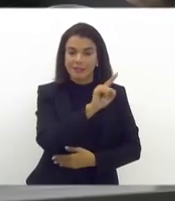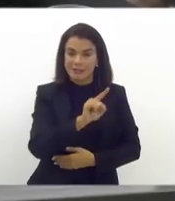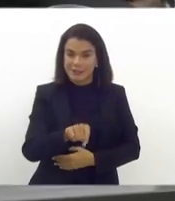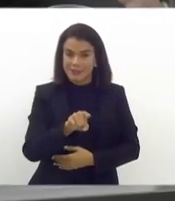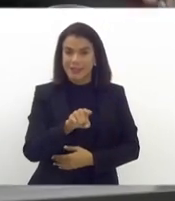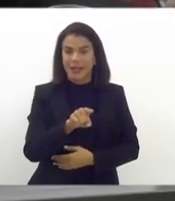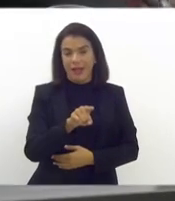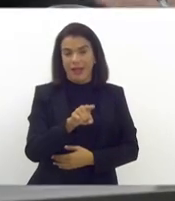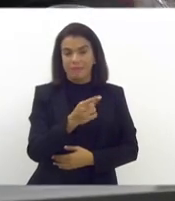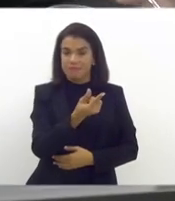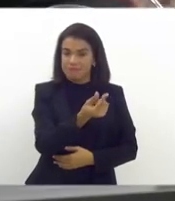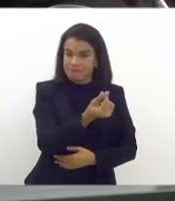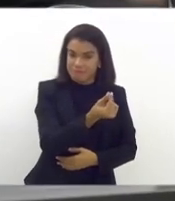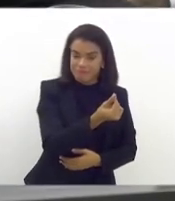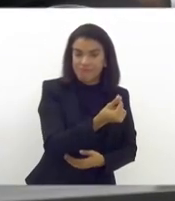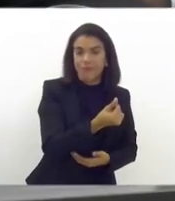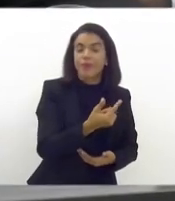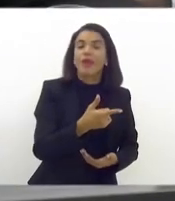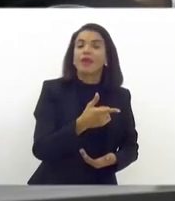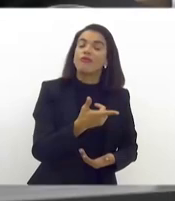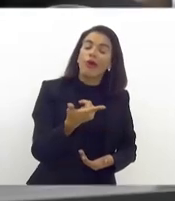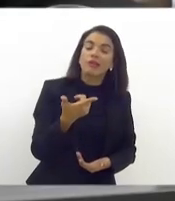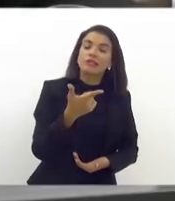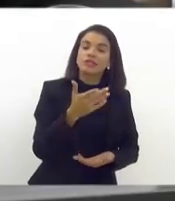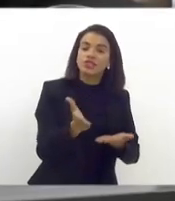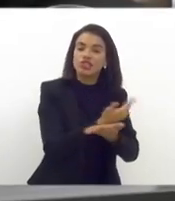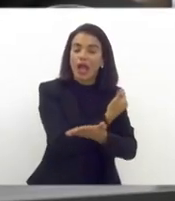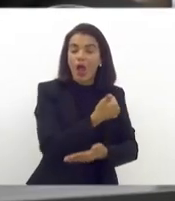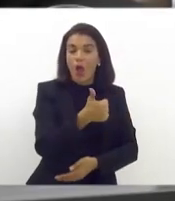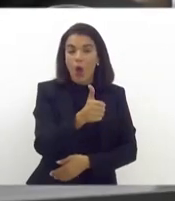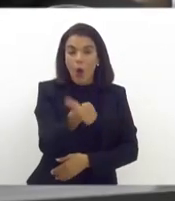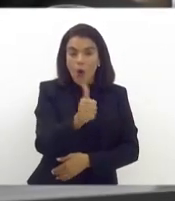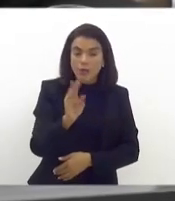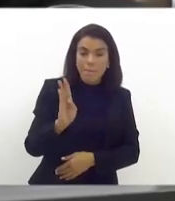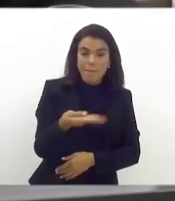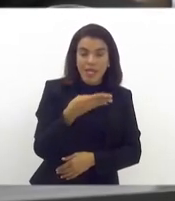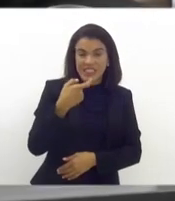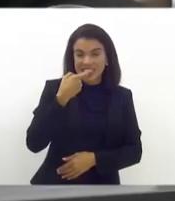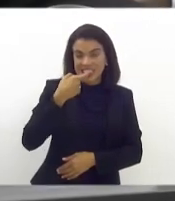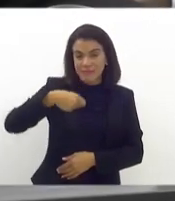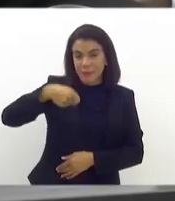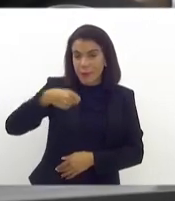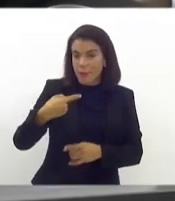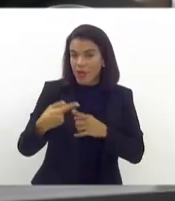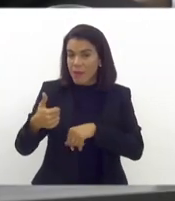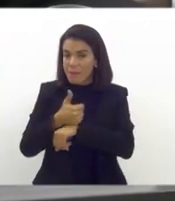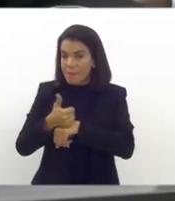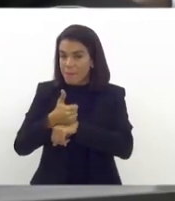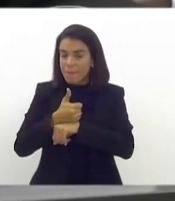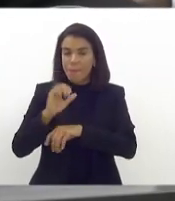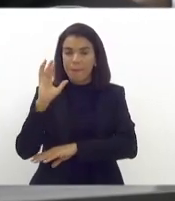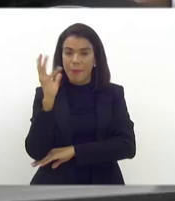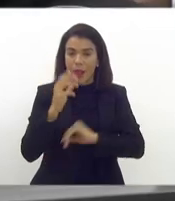esse ganho que foi retirar 11 bilhões de sacolas do meio ambiente, que é unanimidade entre ecologistas, empresários, técnicos e